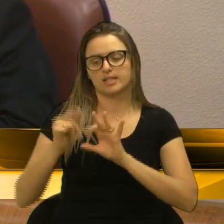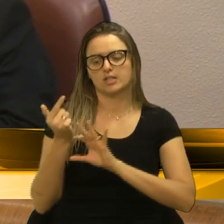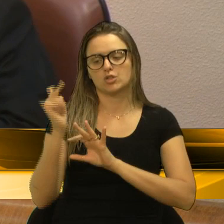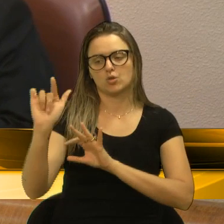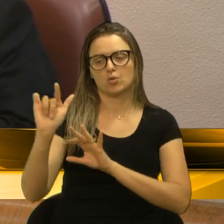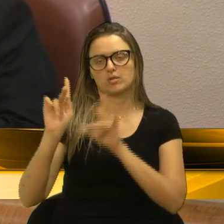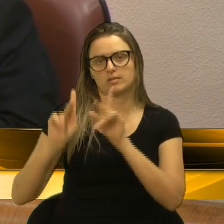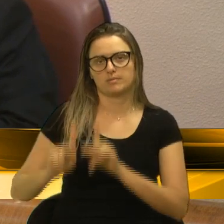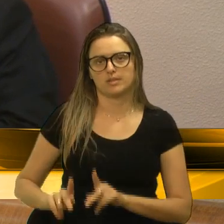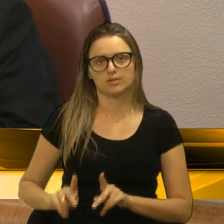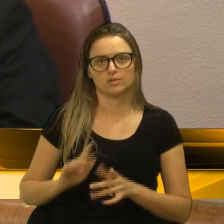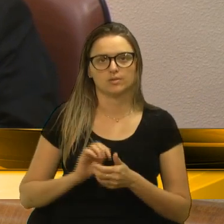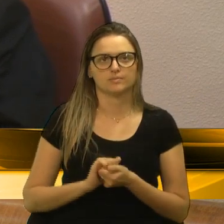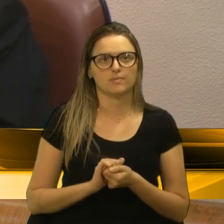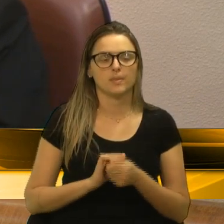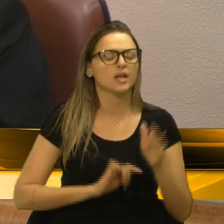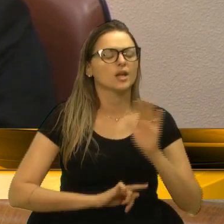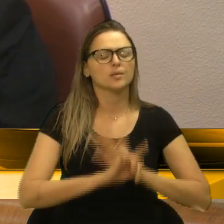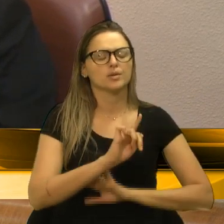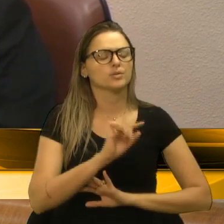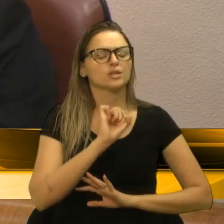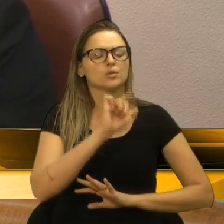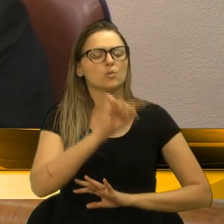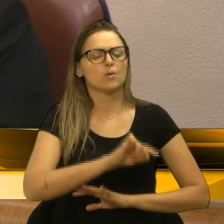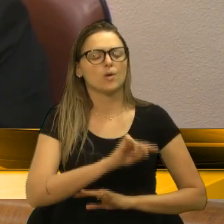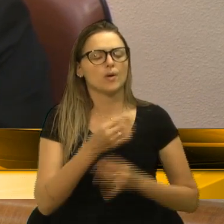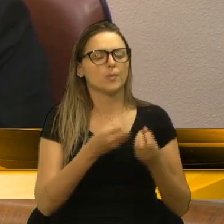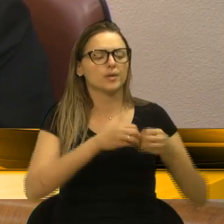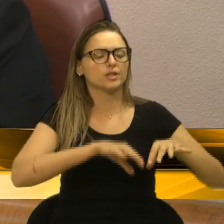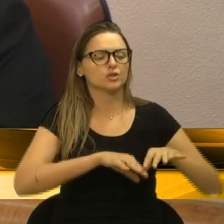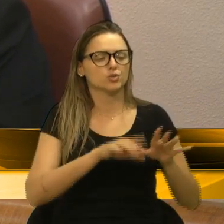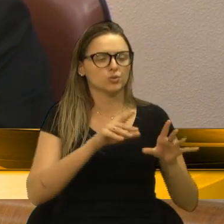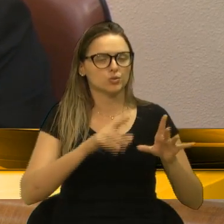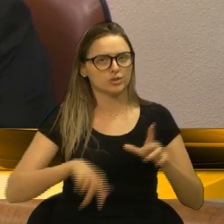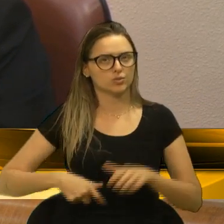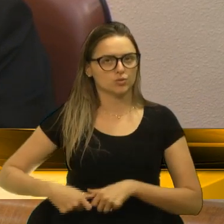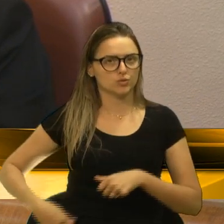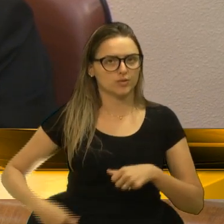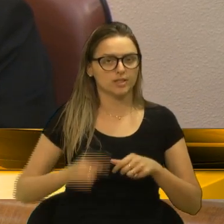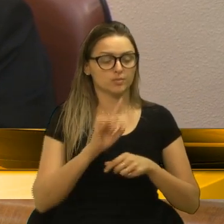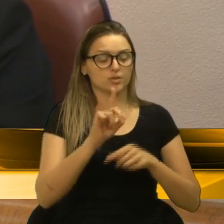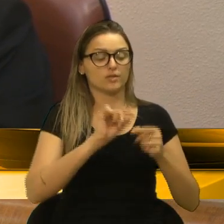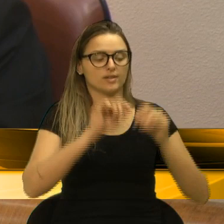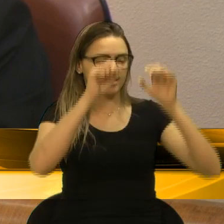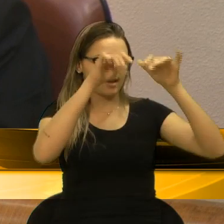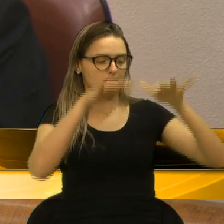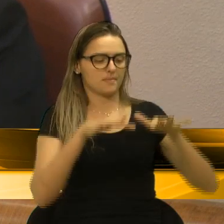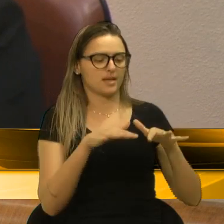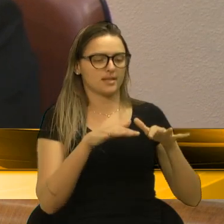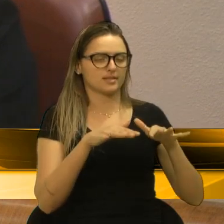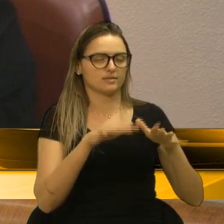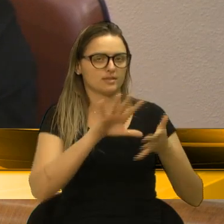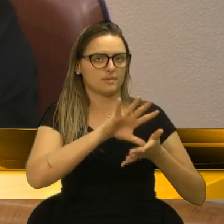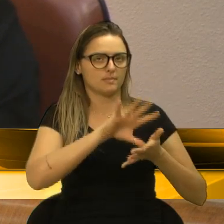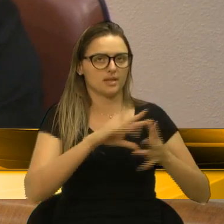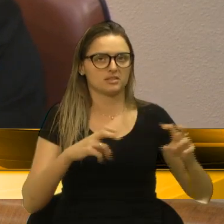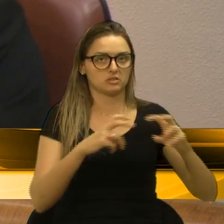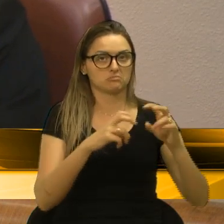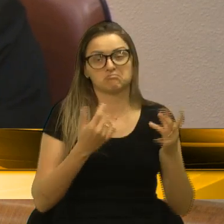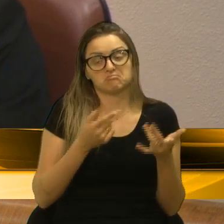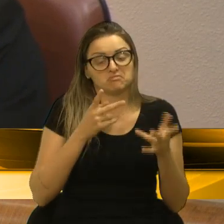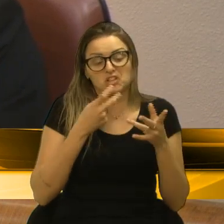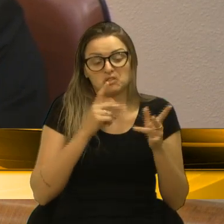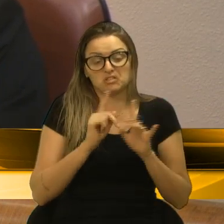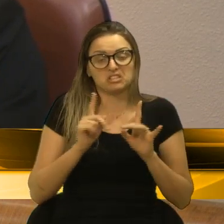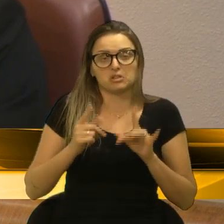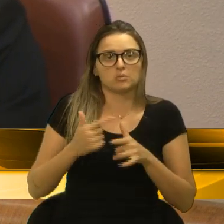pessoa. Indagado sobre eventual lesão aos freis pela não realização da bênção na Praça Dante Alighieri, informou que não se sentiu lesado, que o